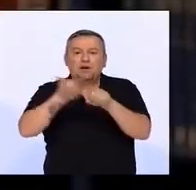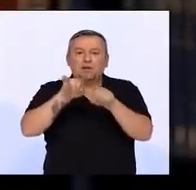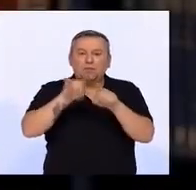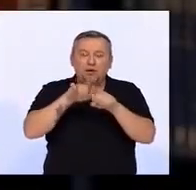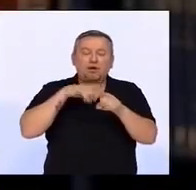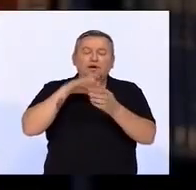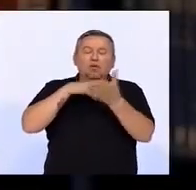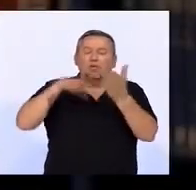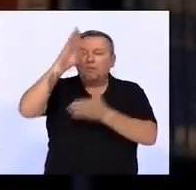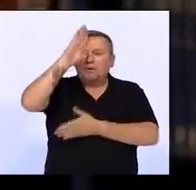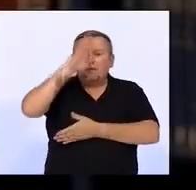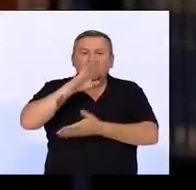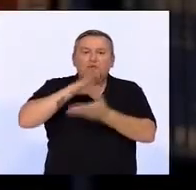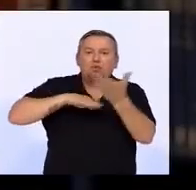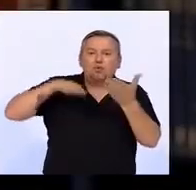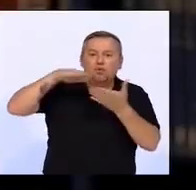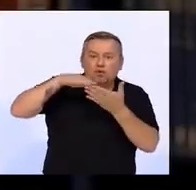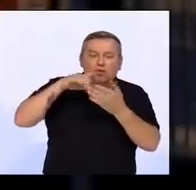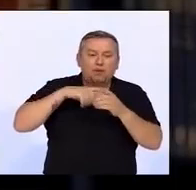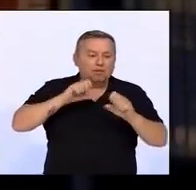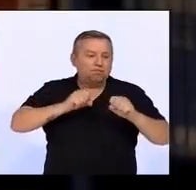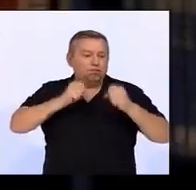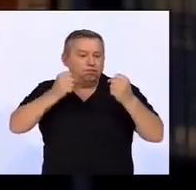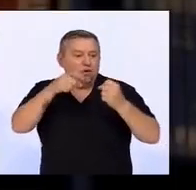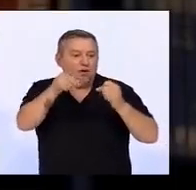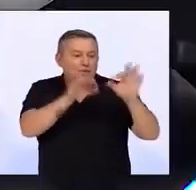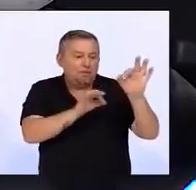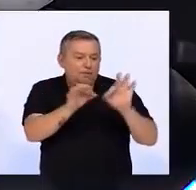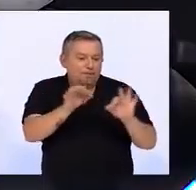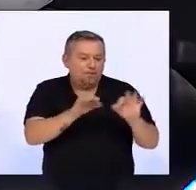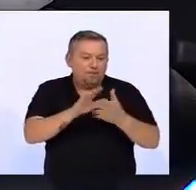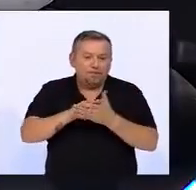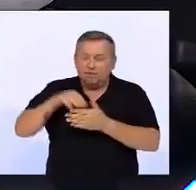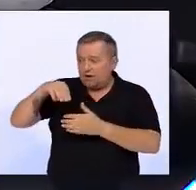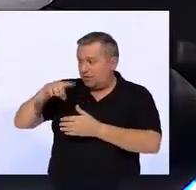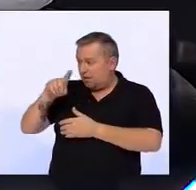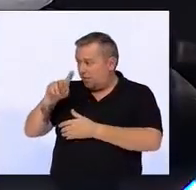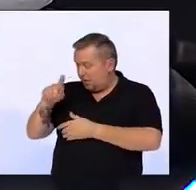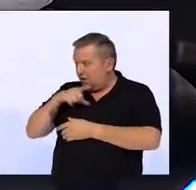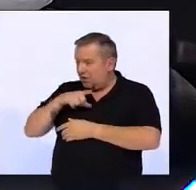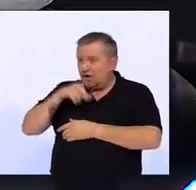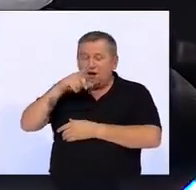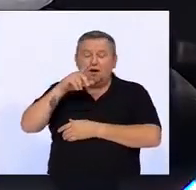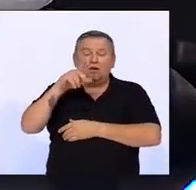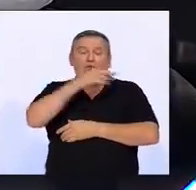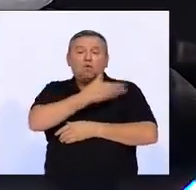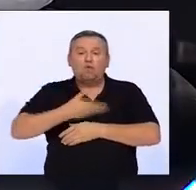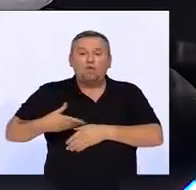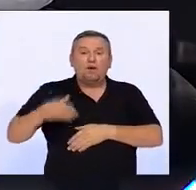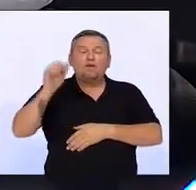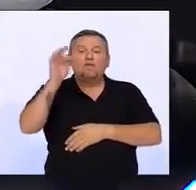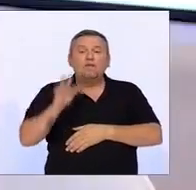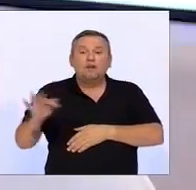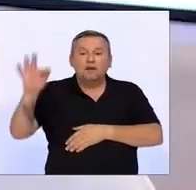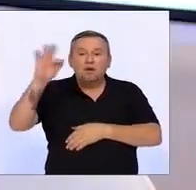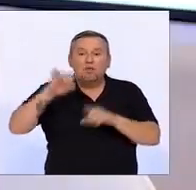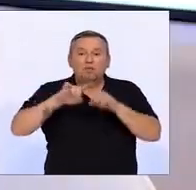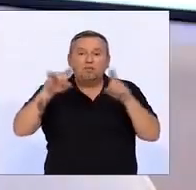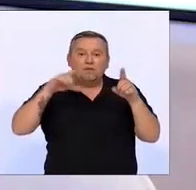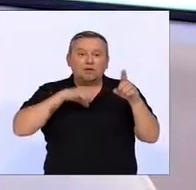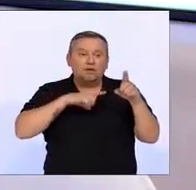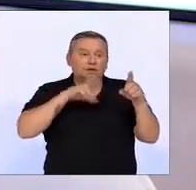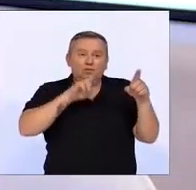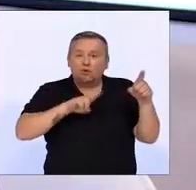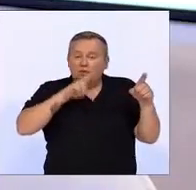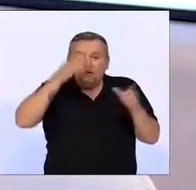Brasil inteiro, para ter a defesa desse projeto. Então, tem casos... O PMDB está no governo federal, teria a máquina, mas não pode usar o